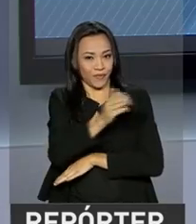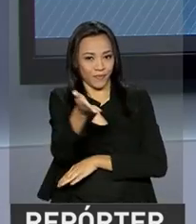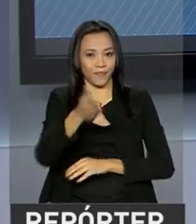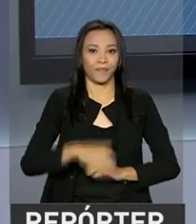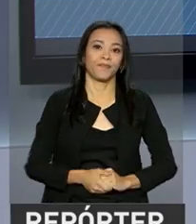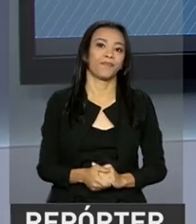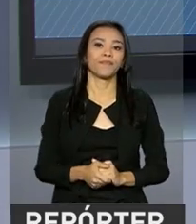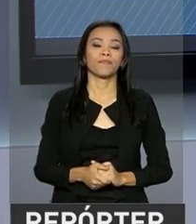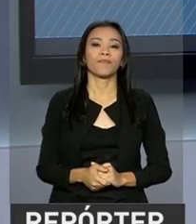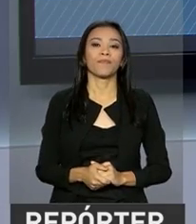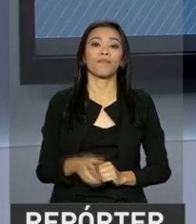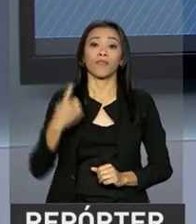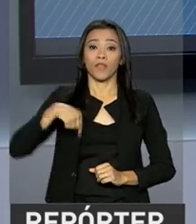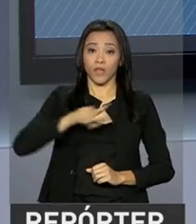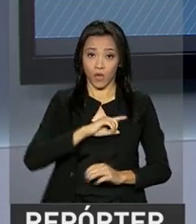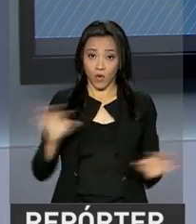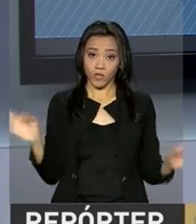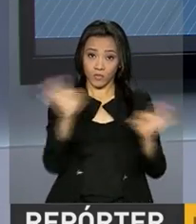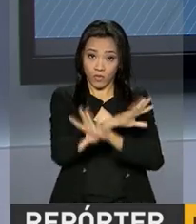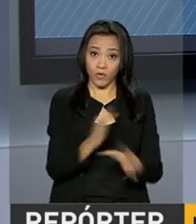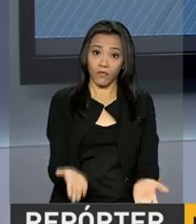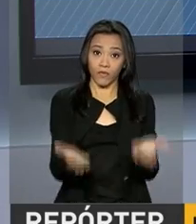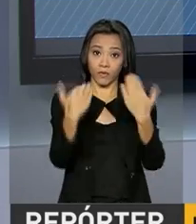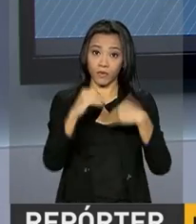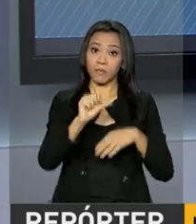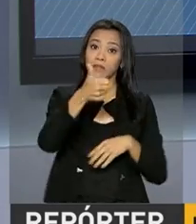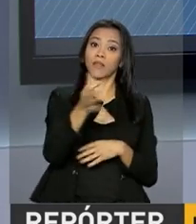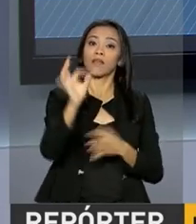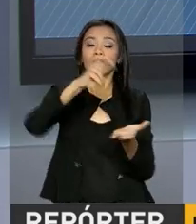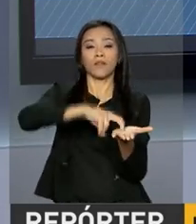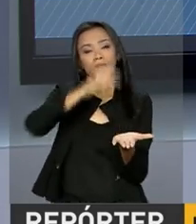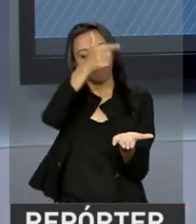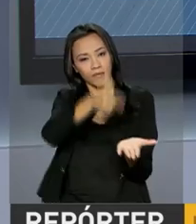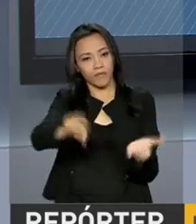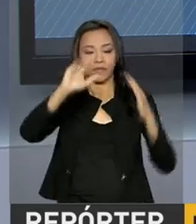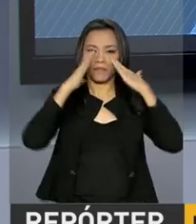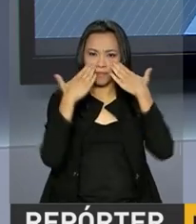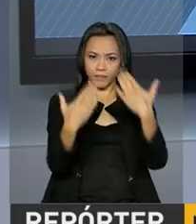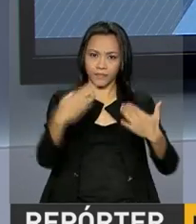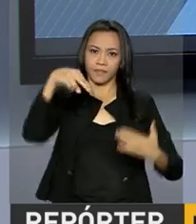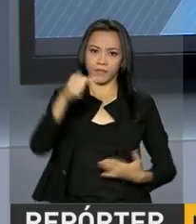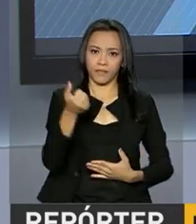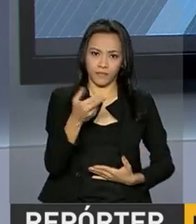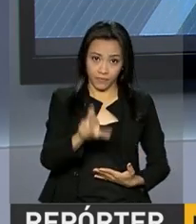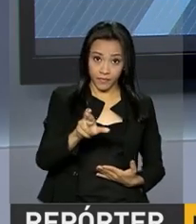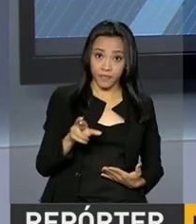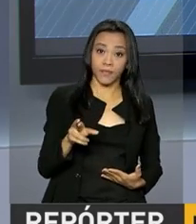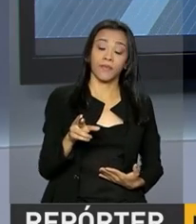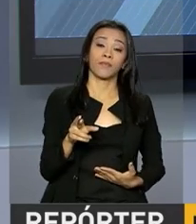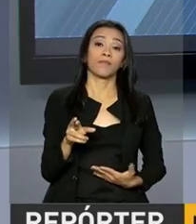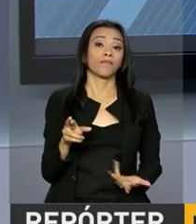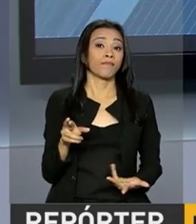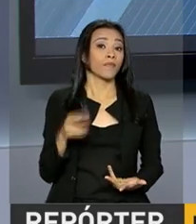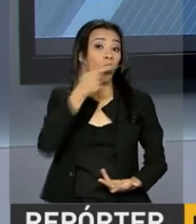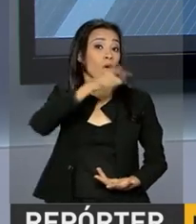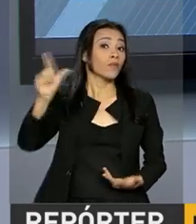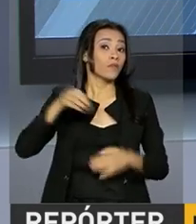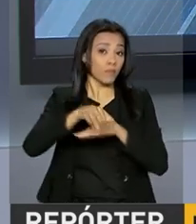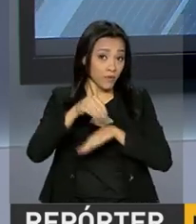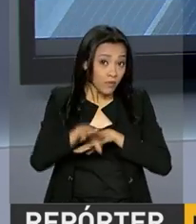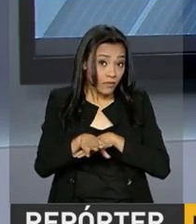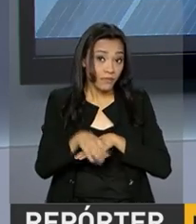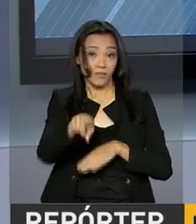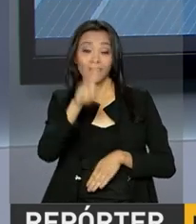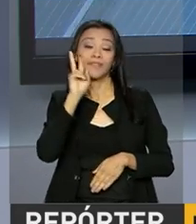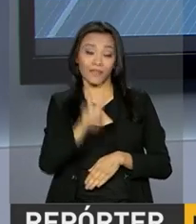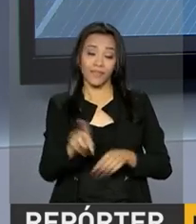Melo nós ficamos por aqui Voltamos às 10 da manhã na próxima edição do repórter NBR outras notícias você